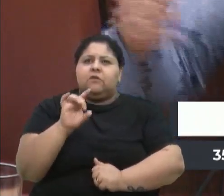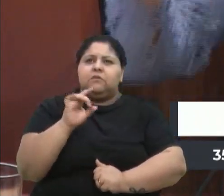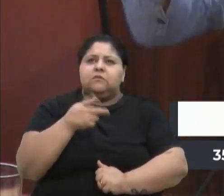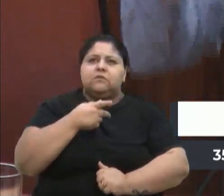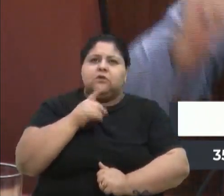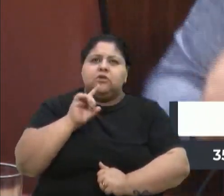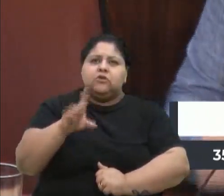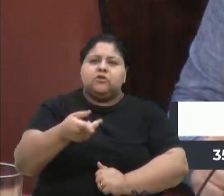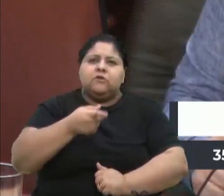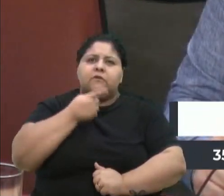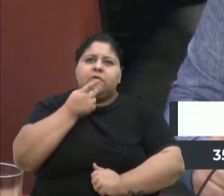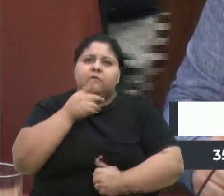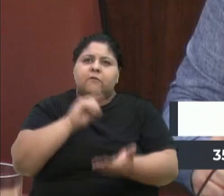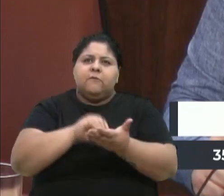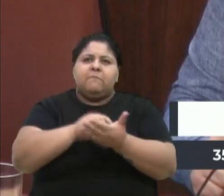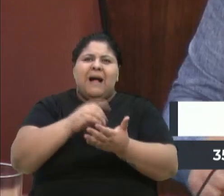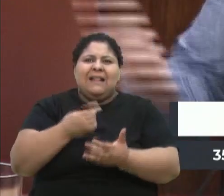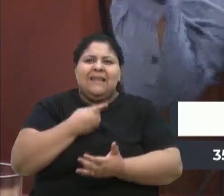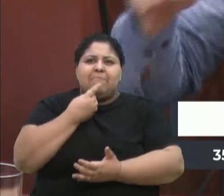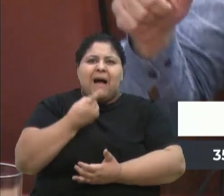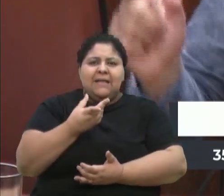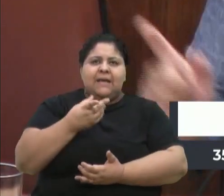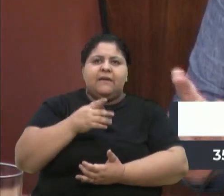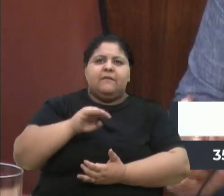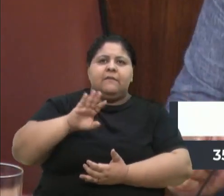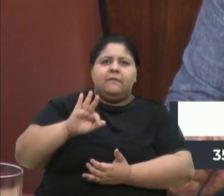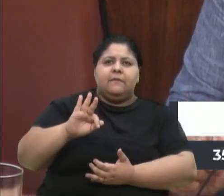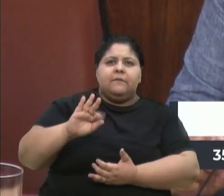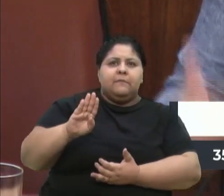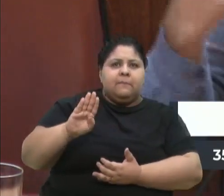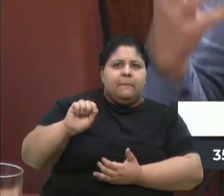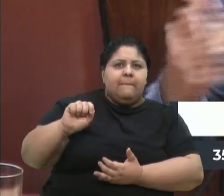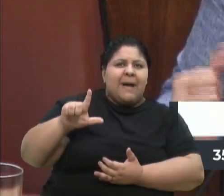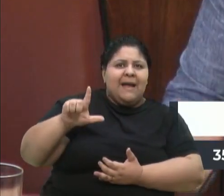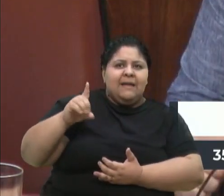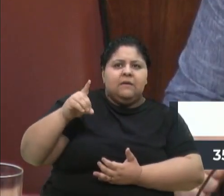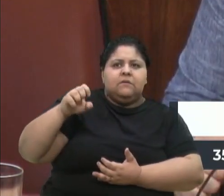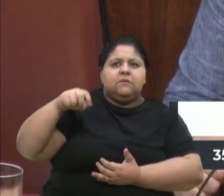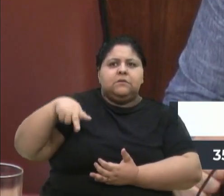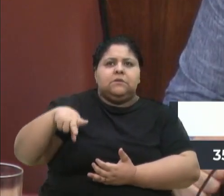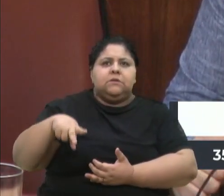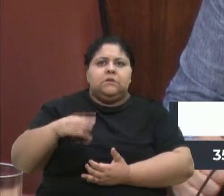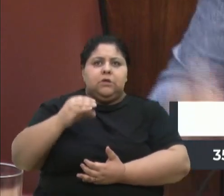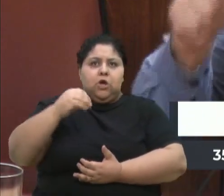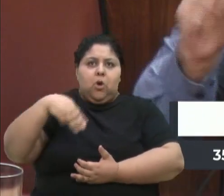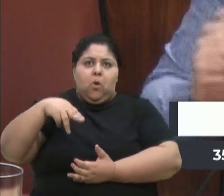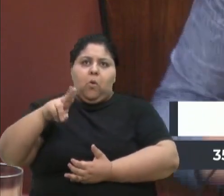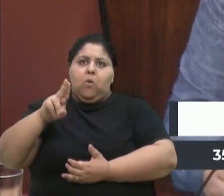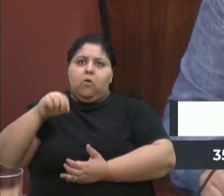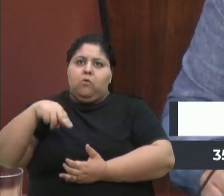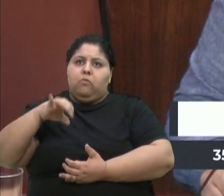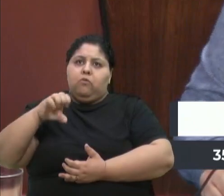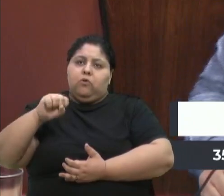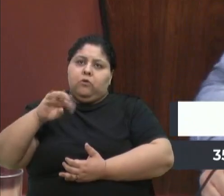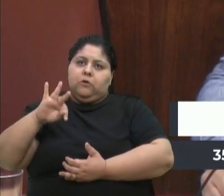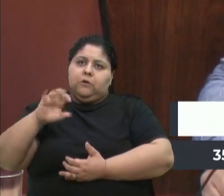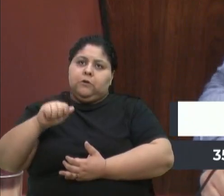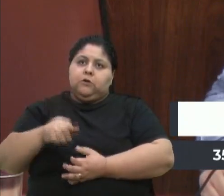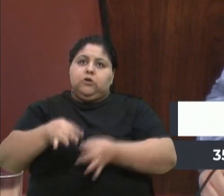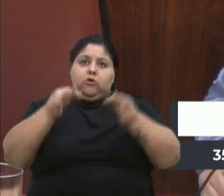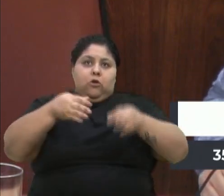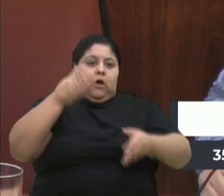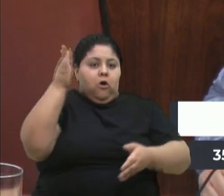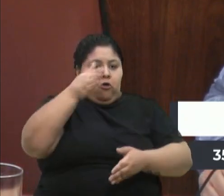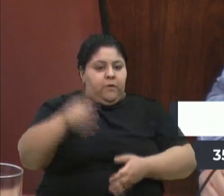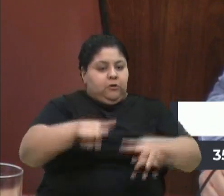né? Mas hoje o presidente do Brasil se reúne com o presidente da principal potência mundial sem bater continência e colocando o Brasil no seu devido lugar.